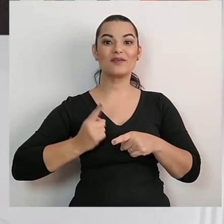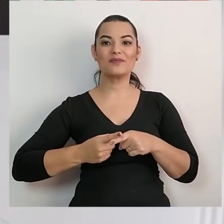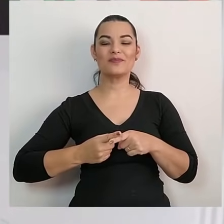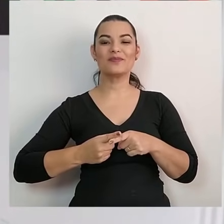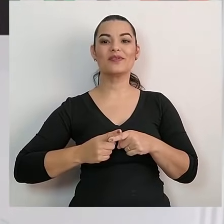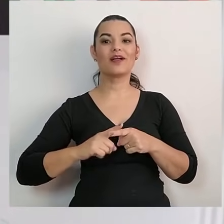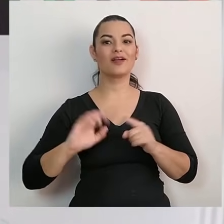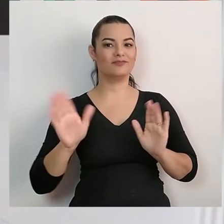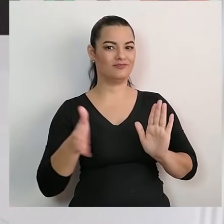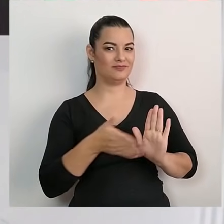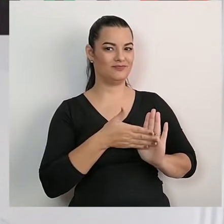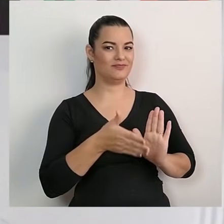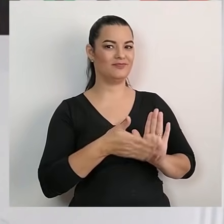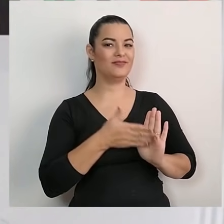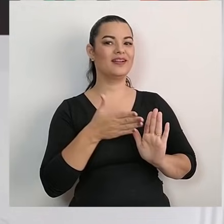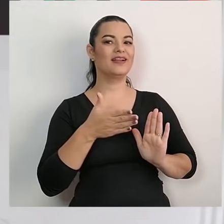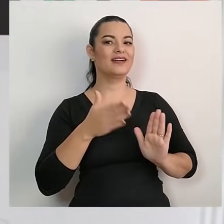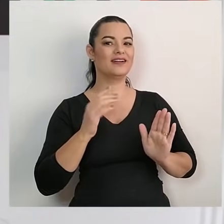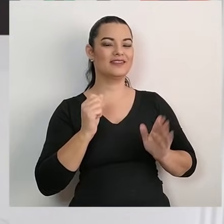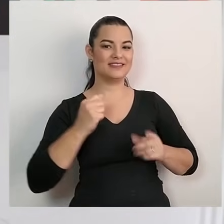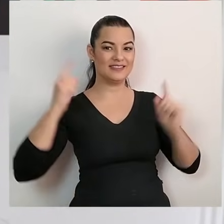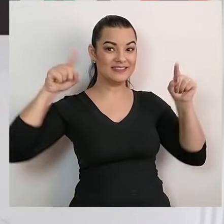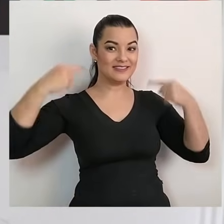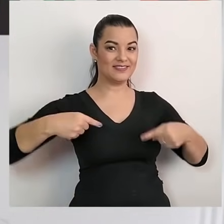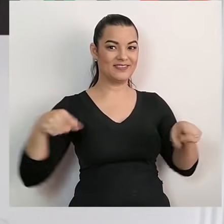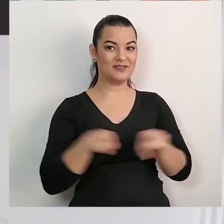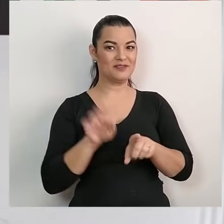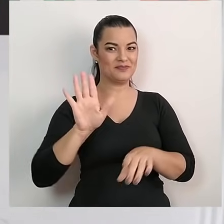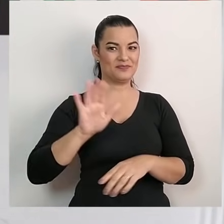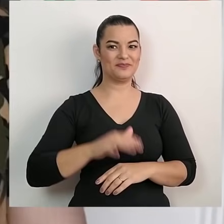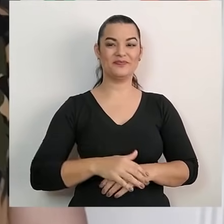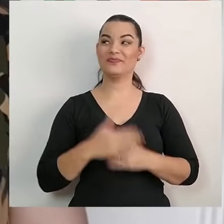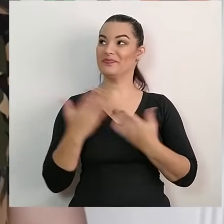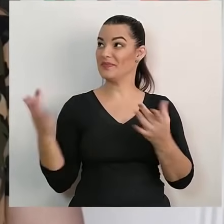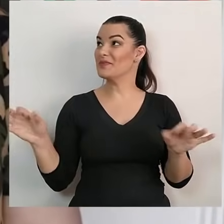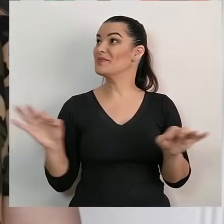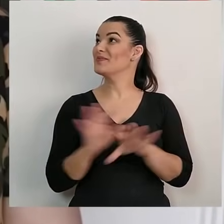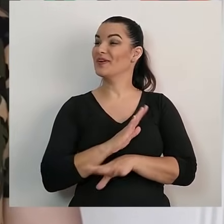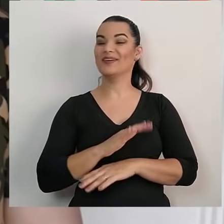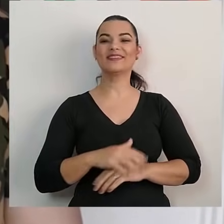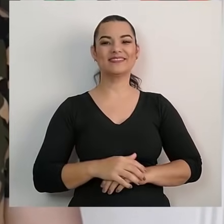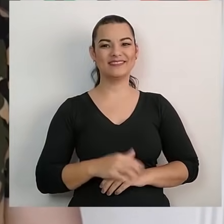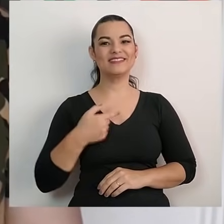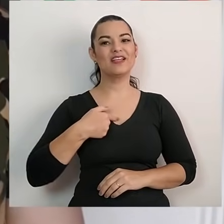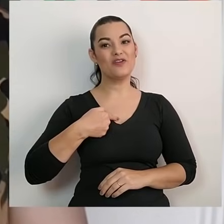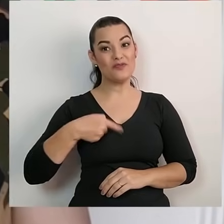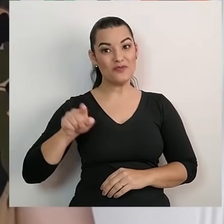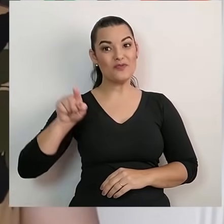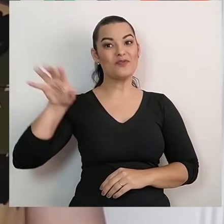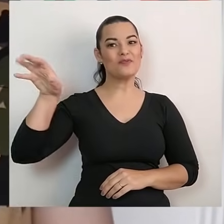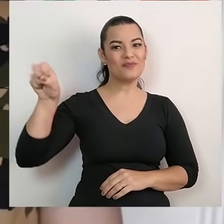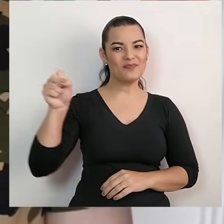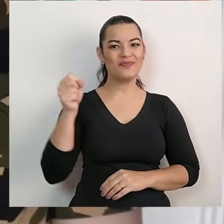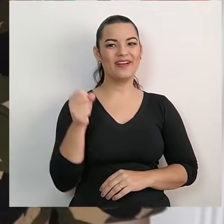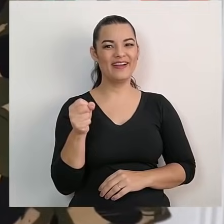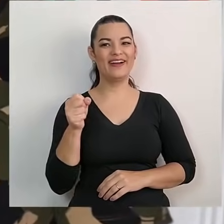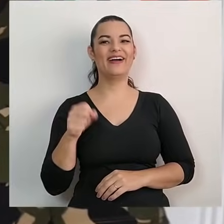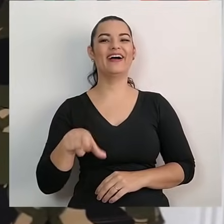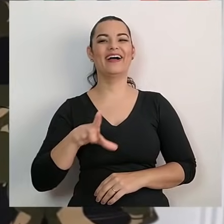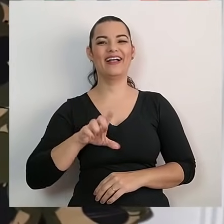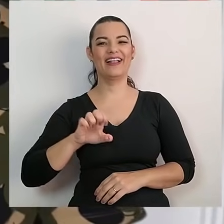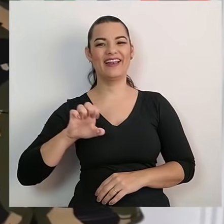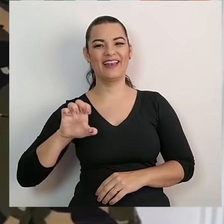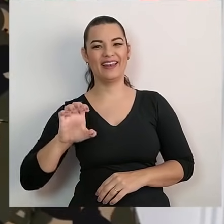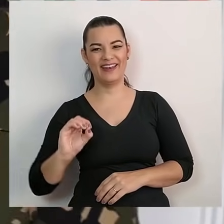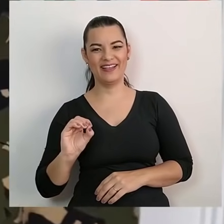fazer parte do nosso desafio, tá bom? Então espera aí que eu vou lá buscar ele. Pronto, pessoal, já fui lá buscar o Léo. Eu vou usar